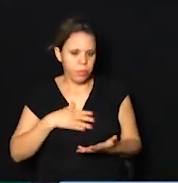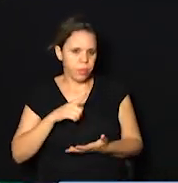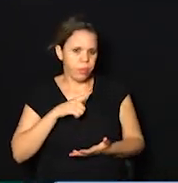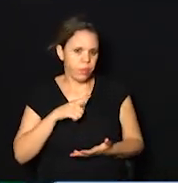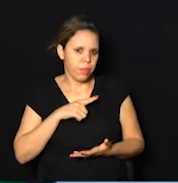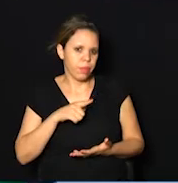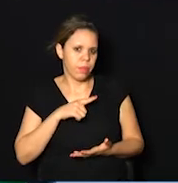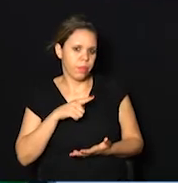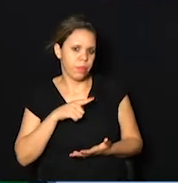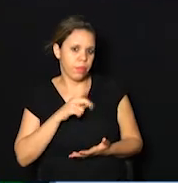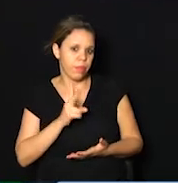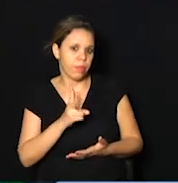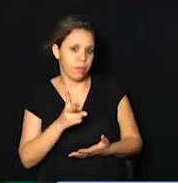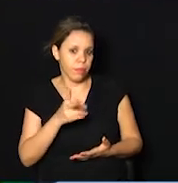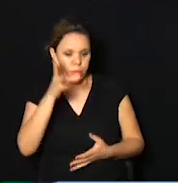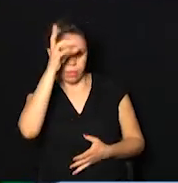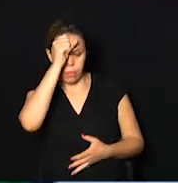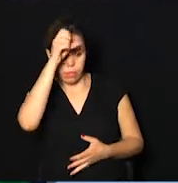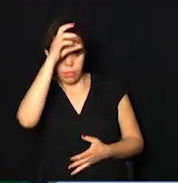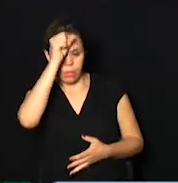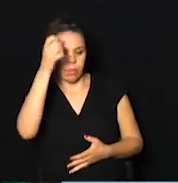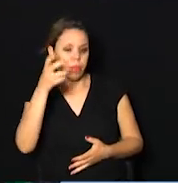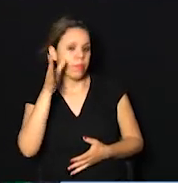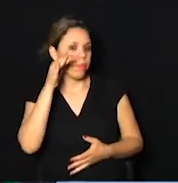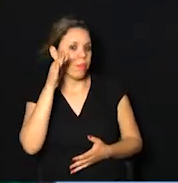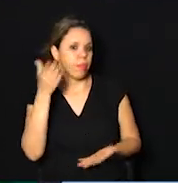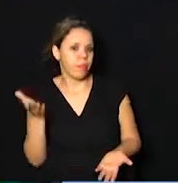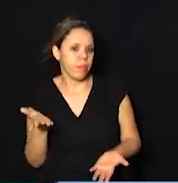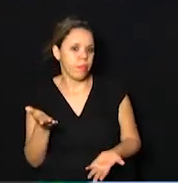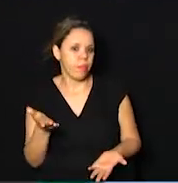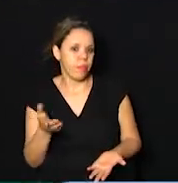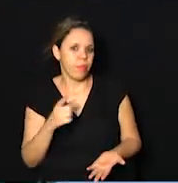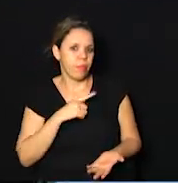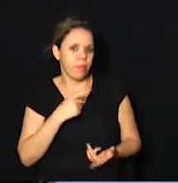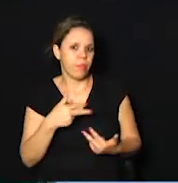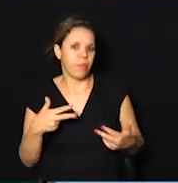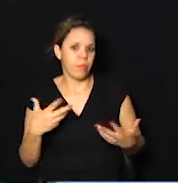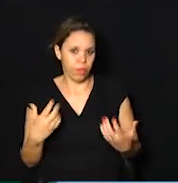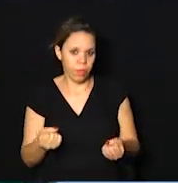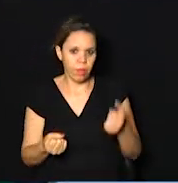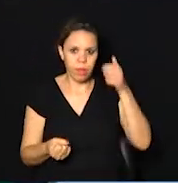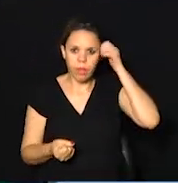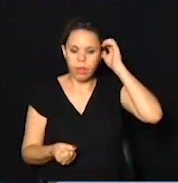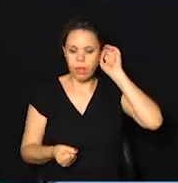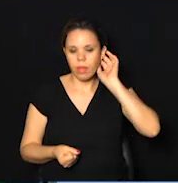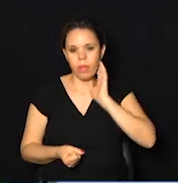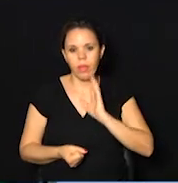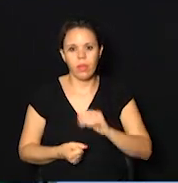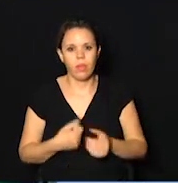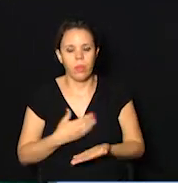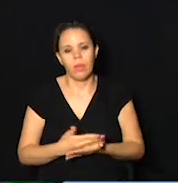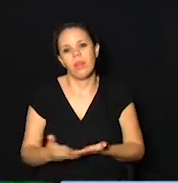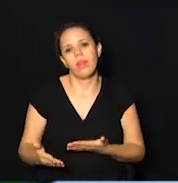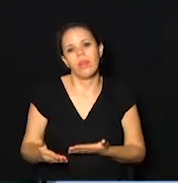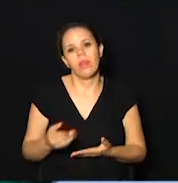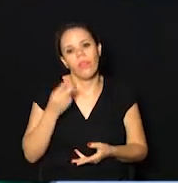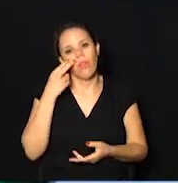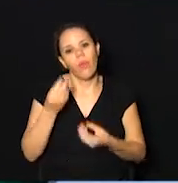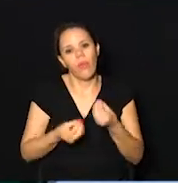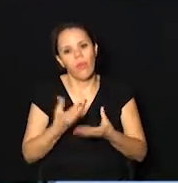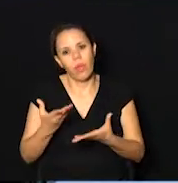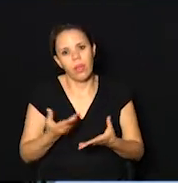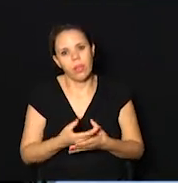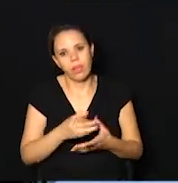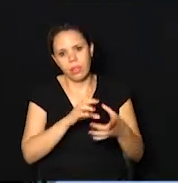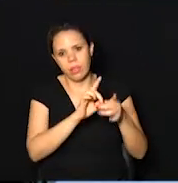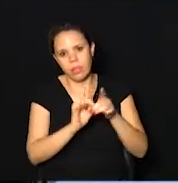ter essa de sempre está aprendendo sempre tem curiosidade né de ter algumas coisas não vamos vamos vamos vamos começar pra gente ver